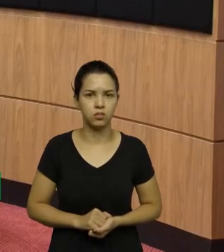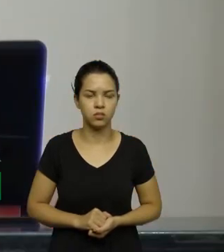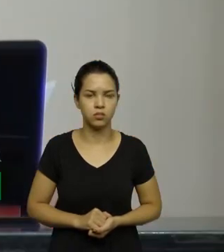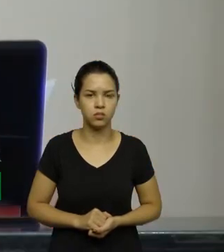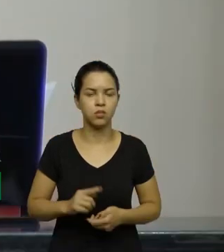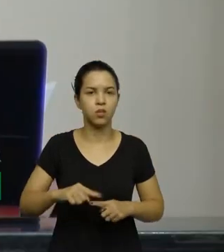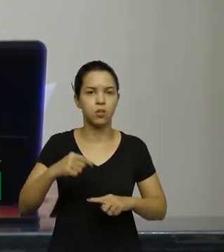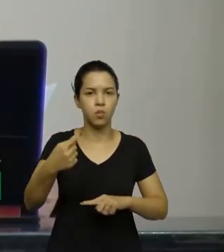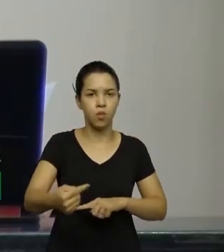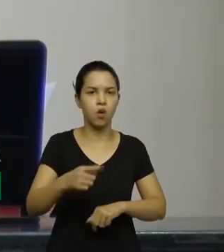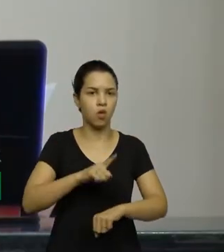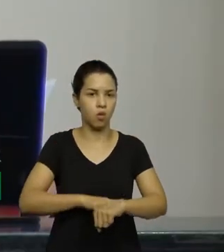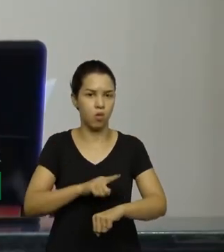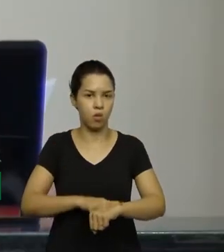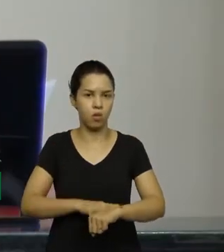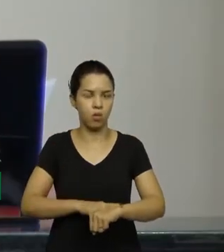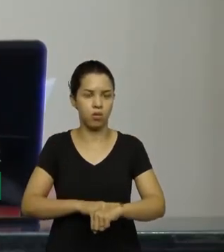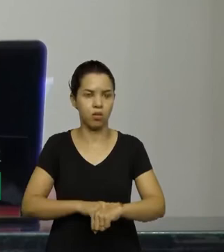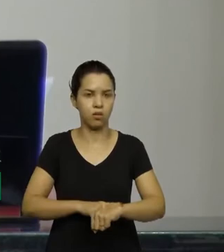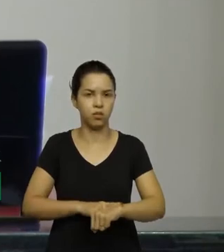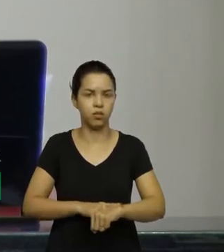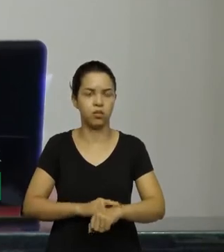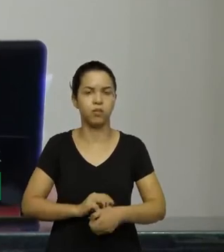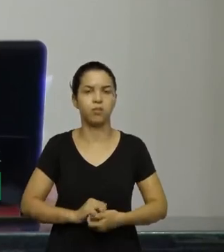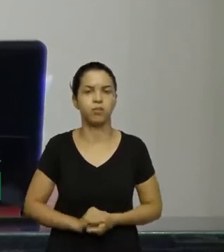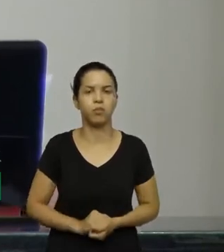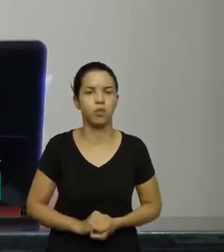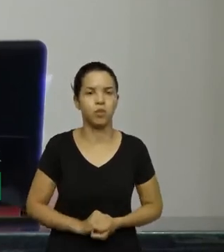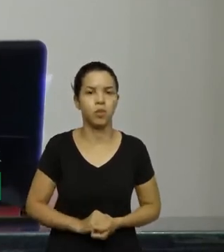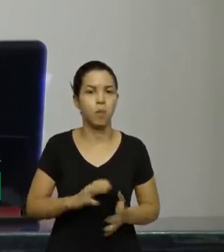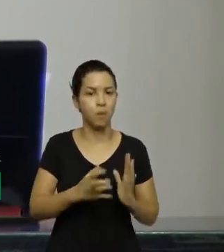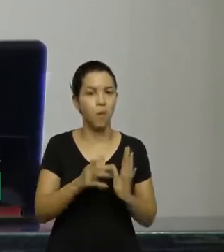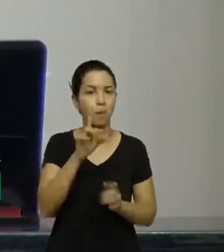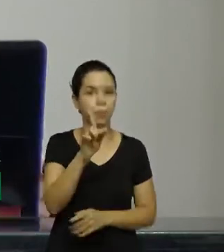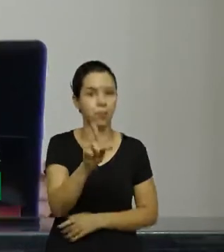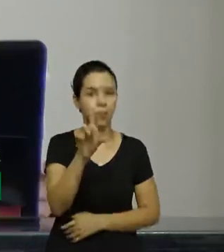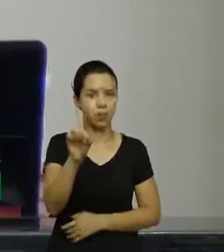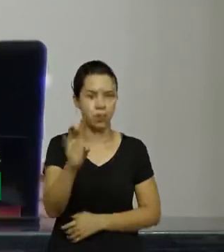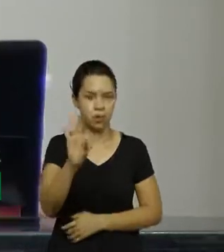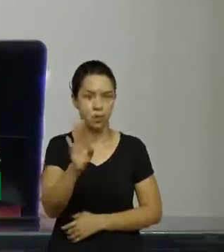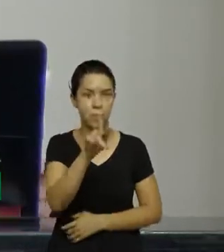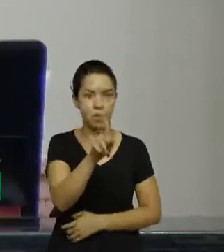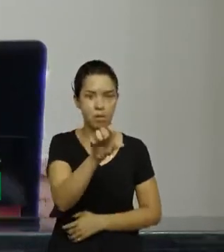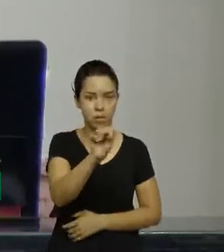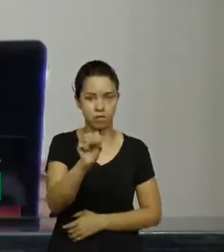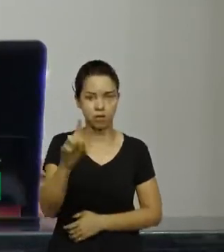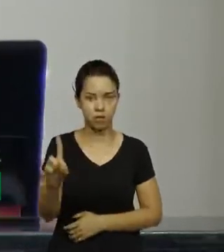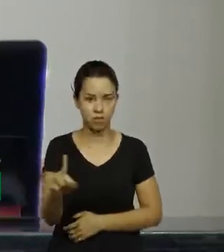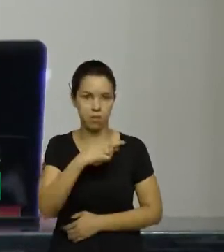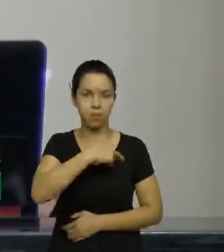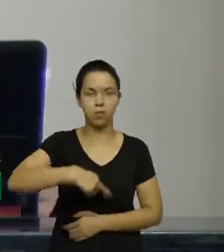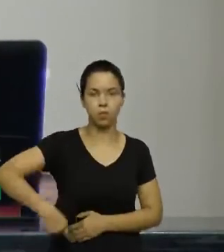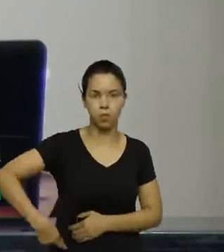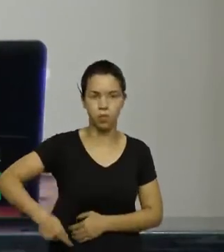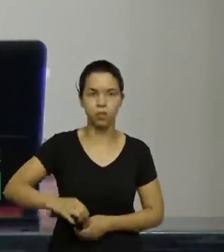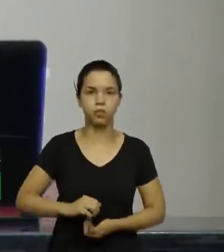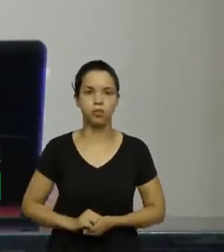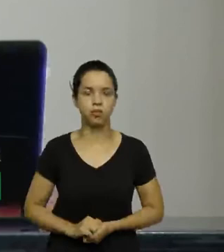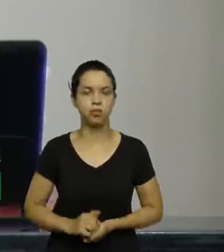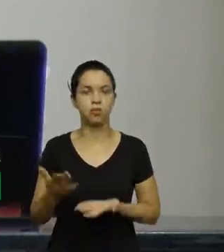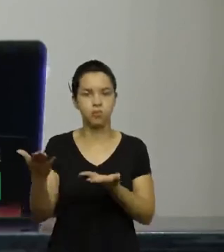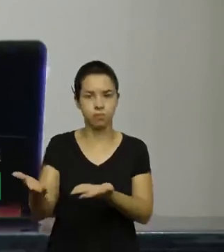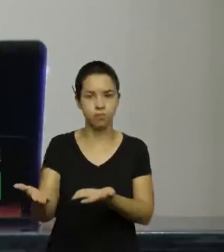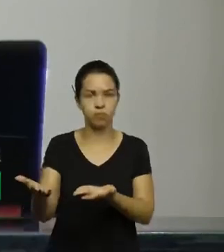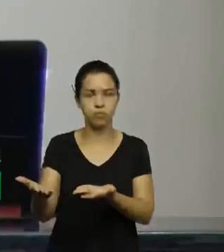Próximo orário pertence ao bloco PDT, PSDB Republicanos. Com a